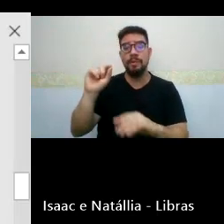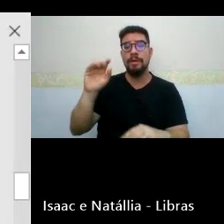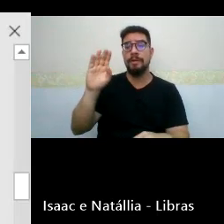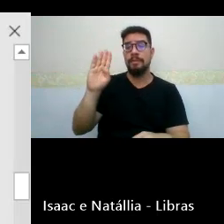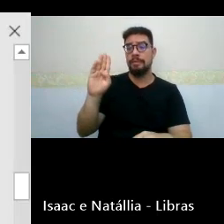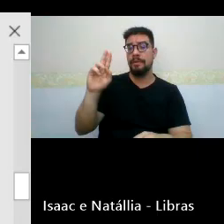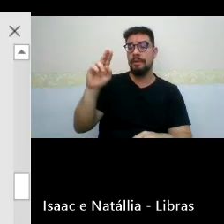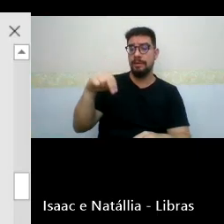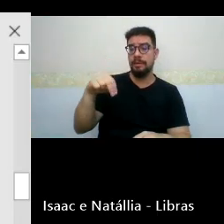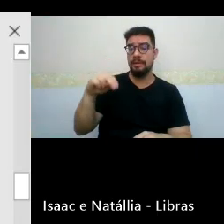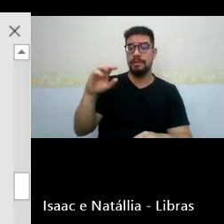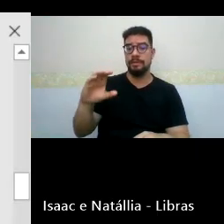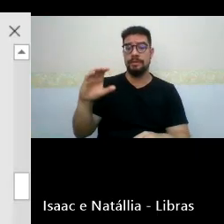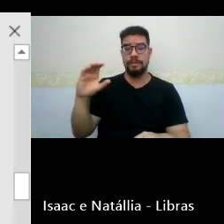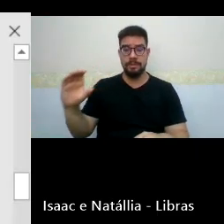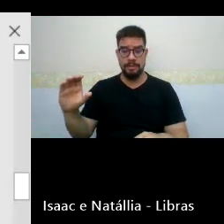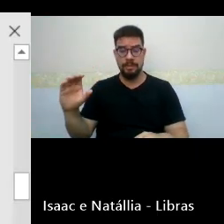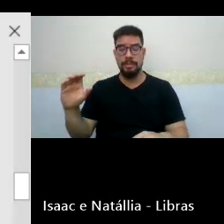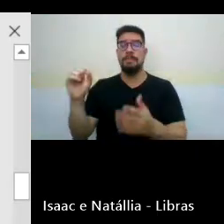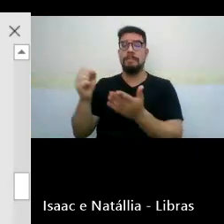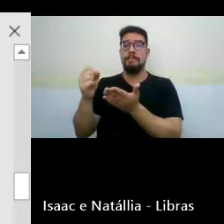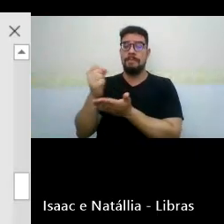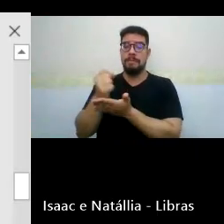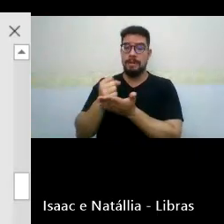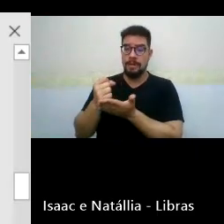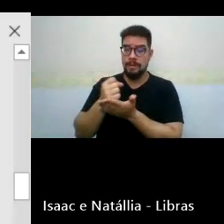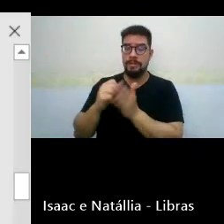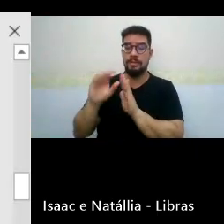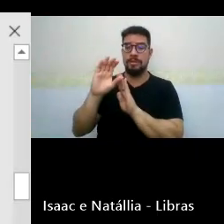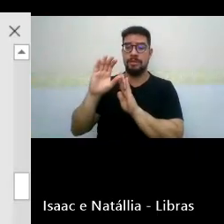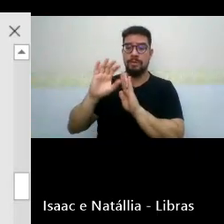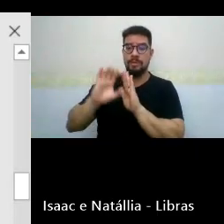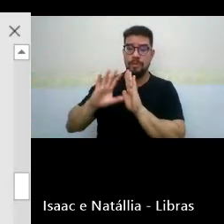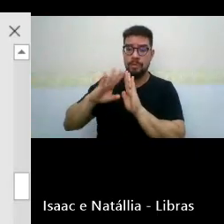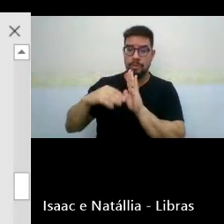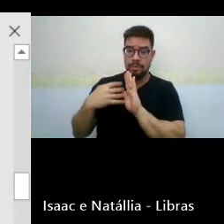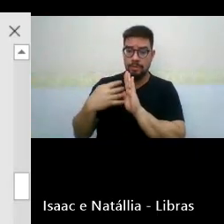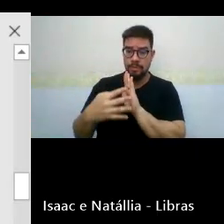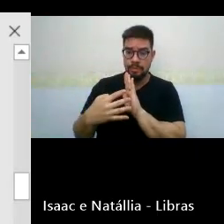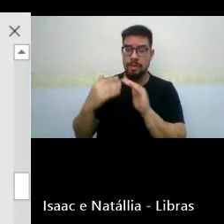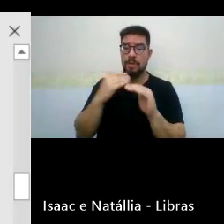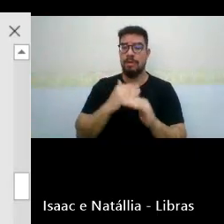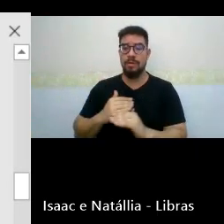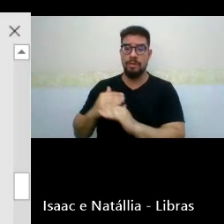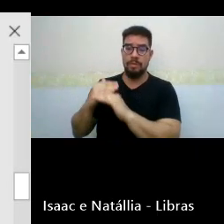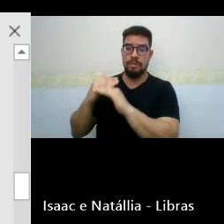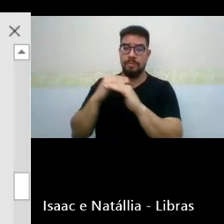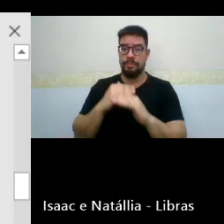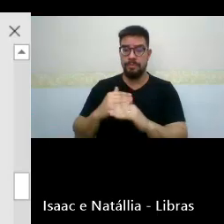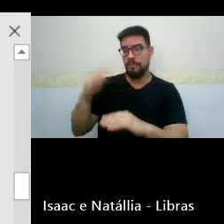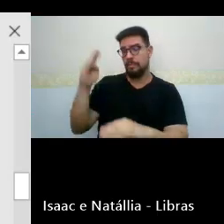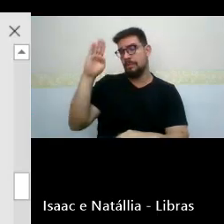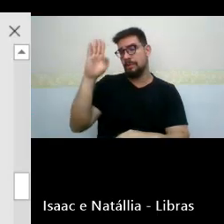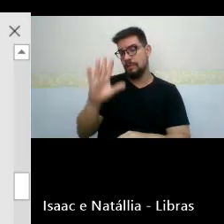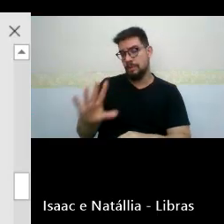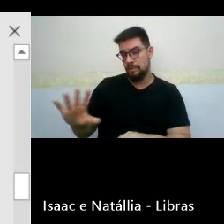estabelece como normativas para o ensino fundamental, o ensino